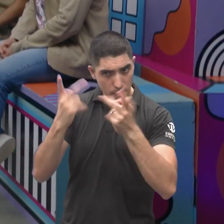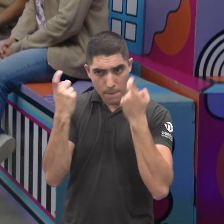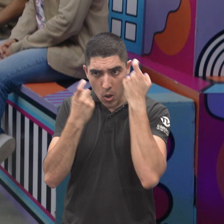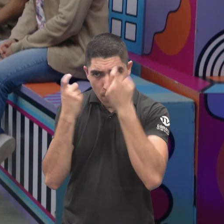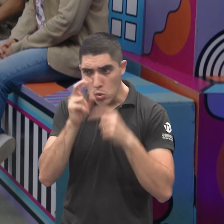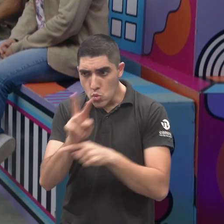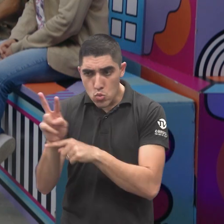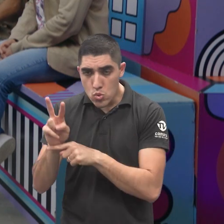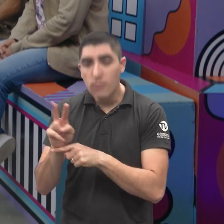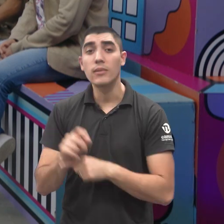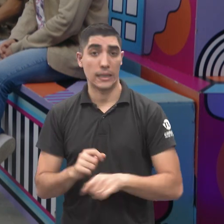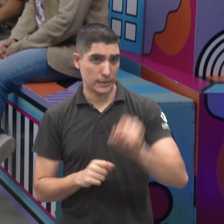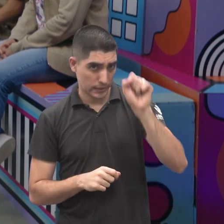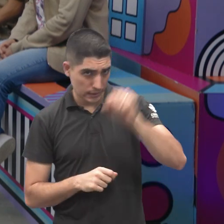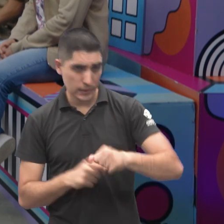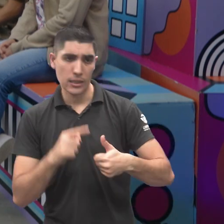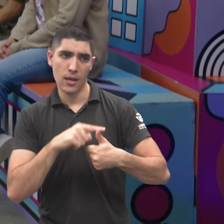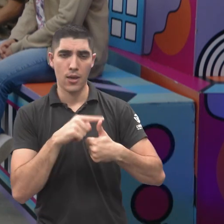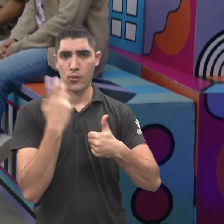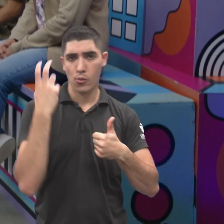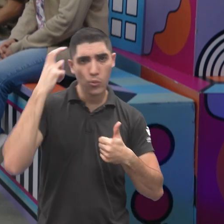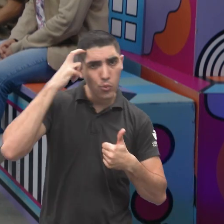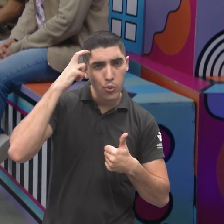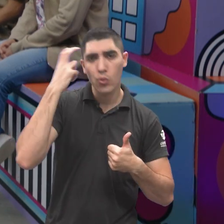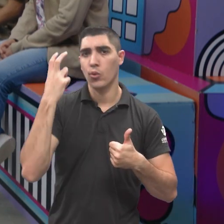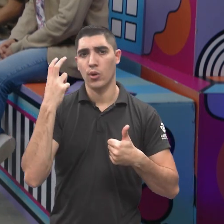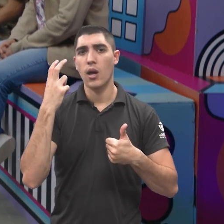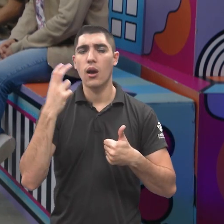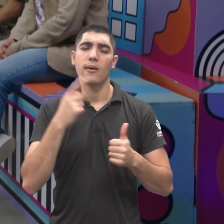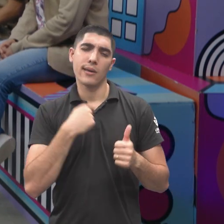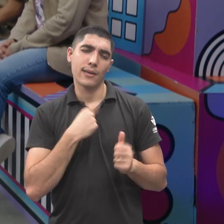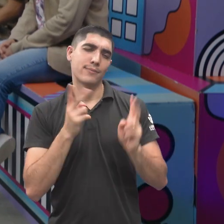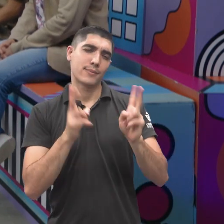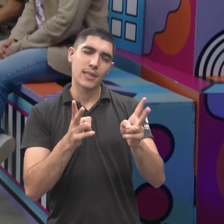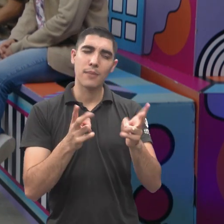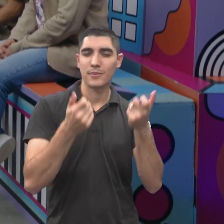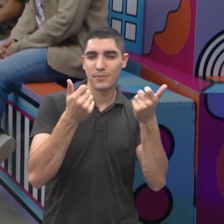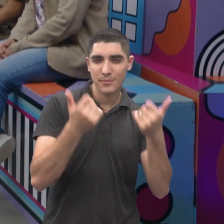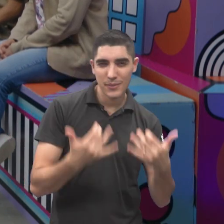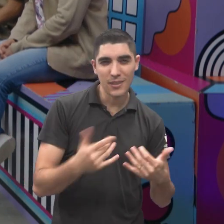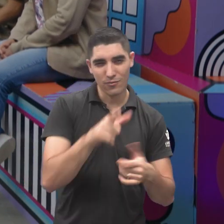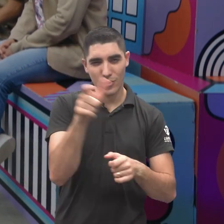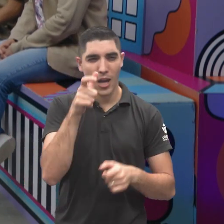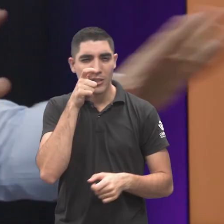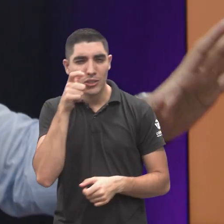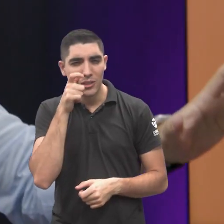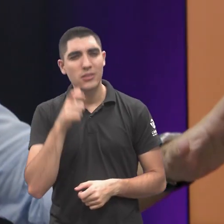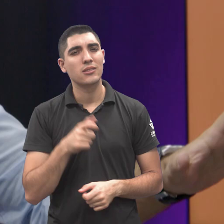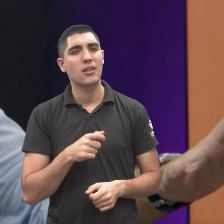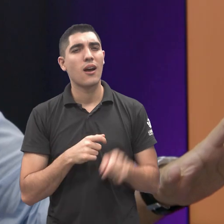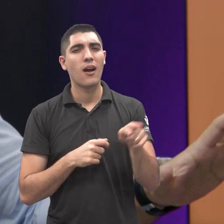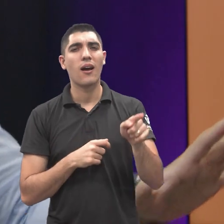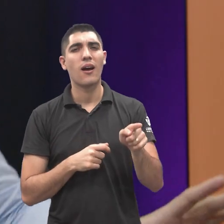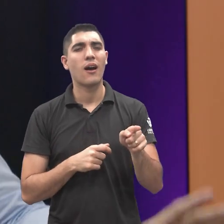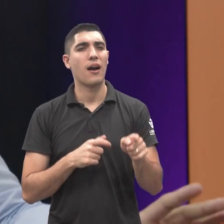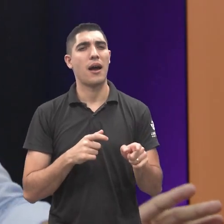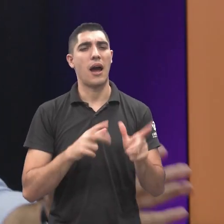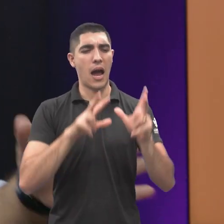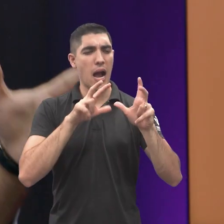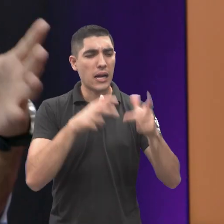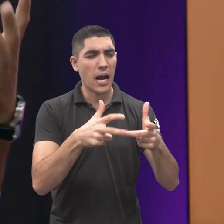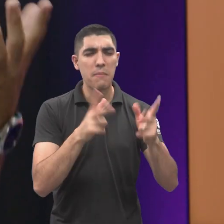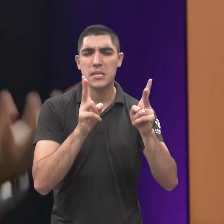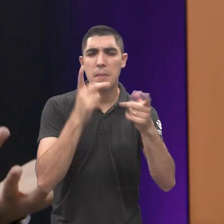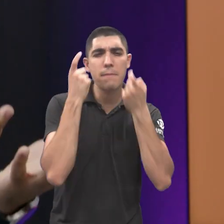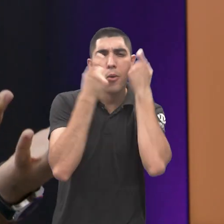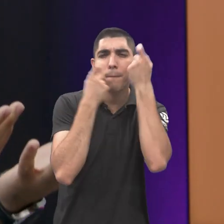de cultura, é mais um tema. Às vezes eu fico falando isso aqui, eu acho que quem assiste fala, a Câmara, tudo é prioridade para a Câmara.